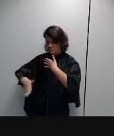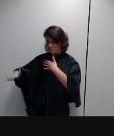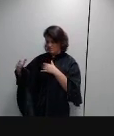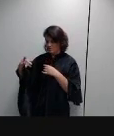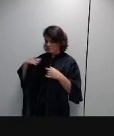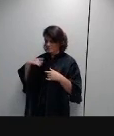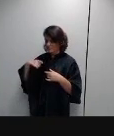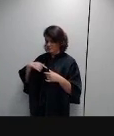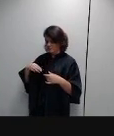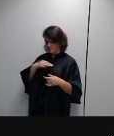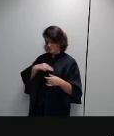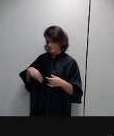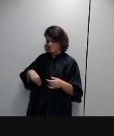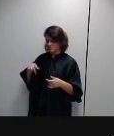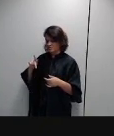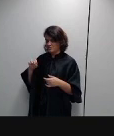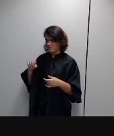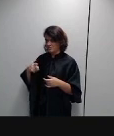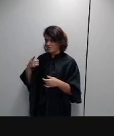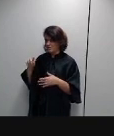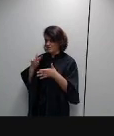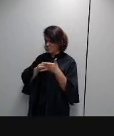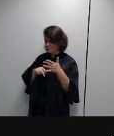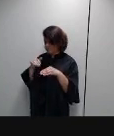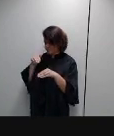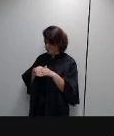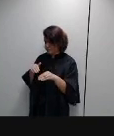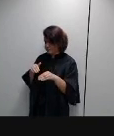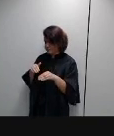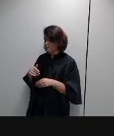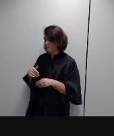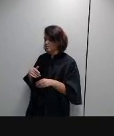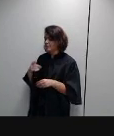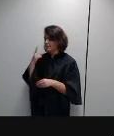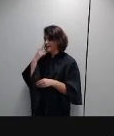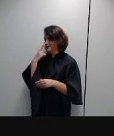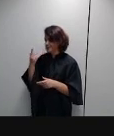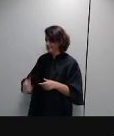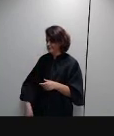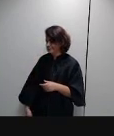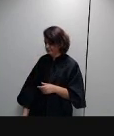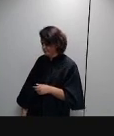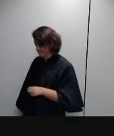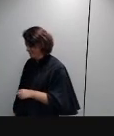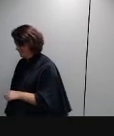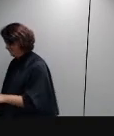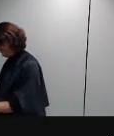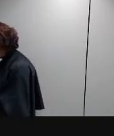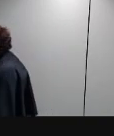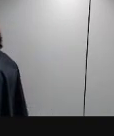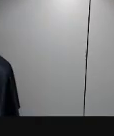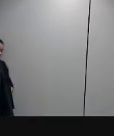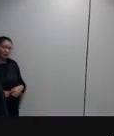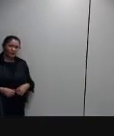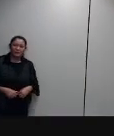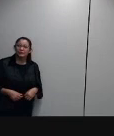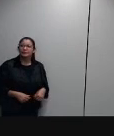Napoleão eu reli aqui o voto de vossa excelência e só faço uma observação